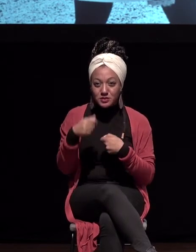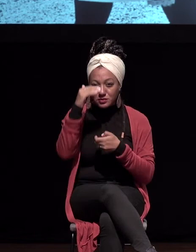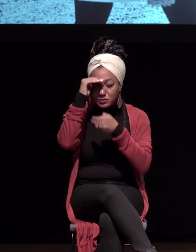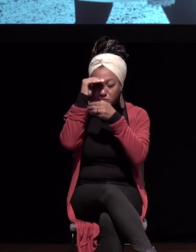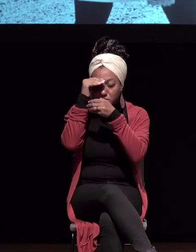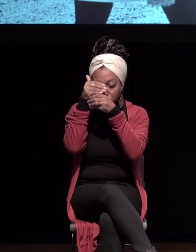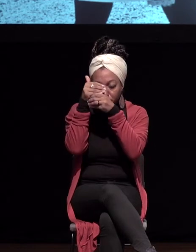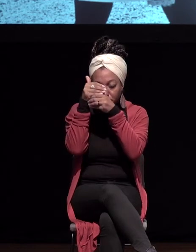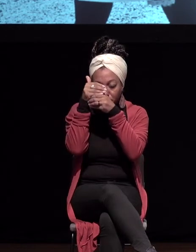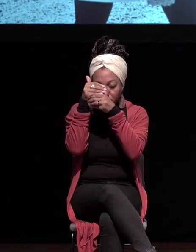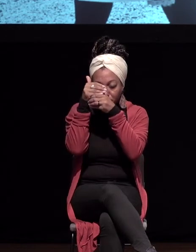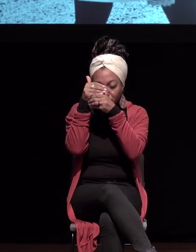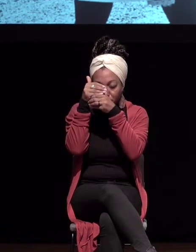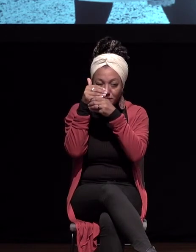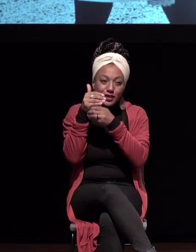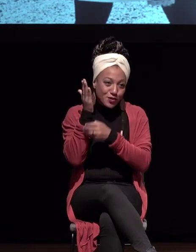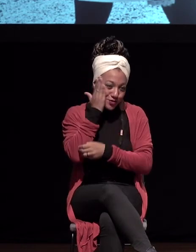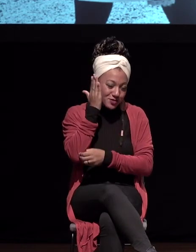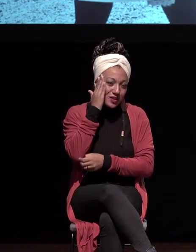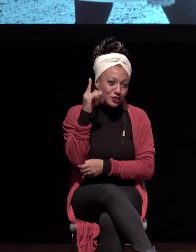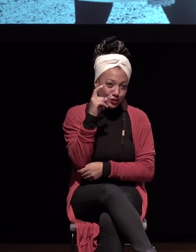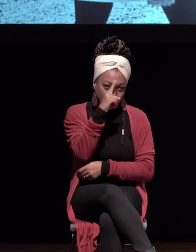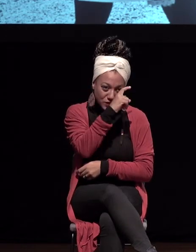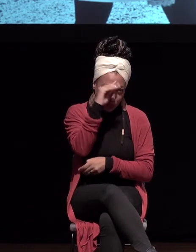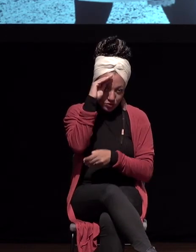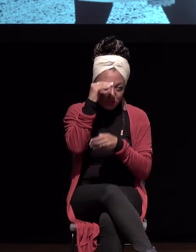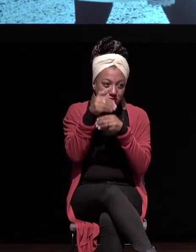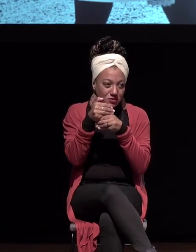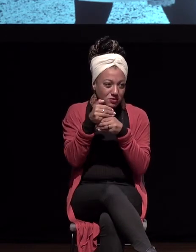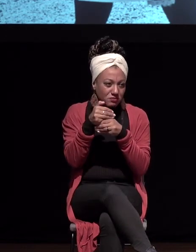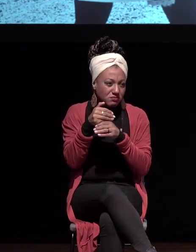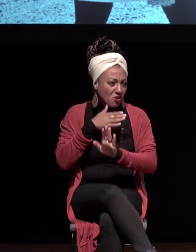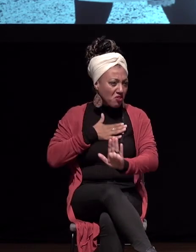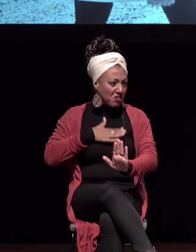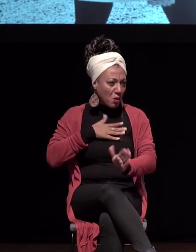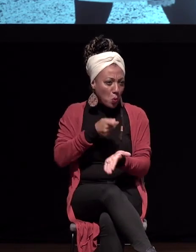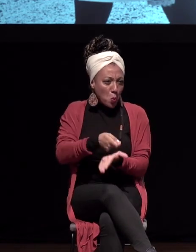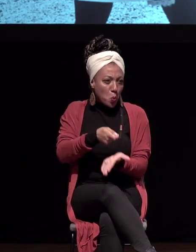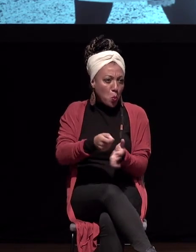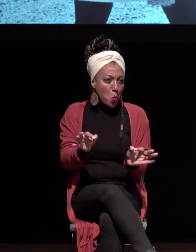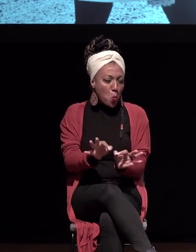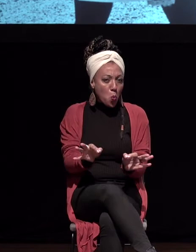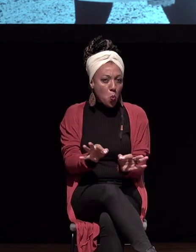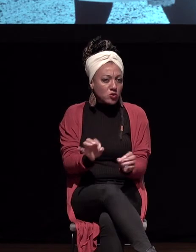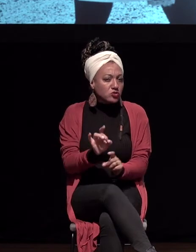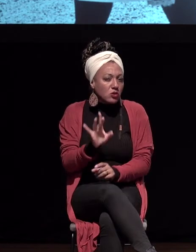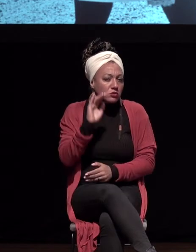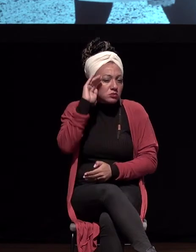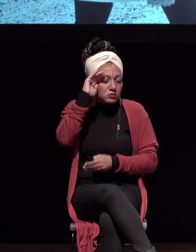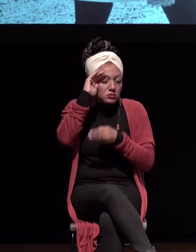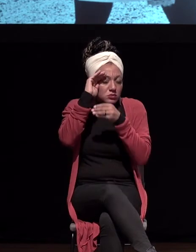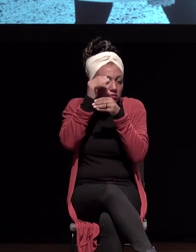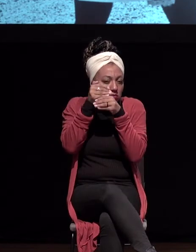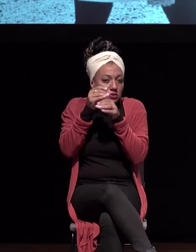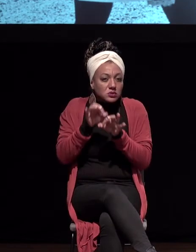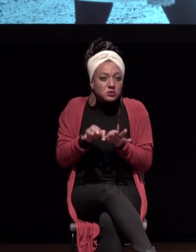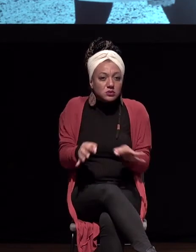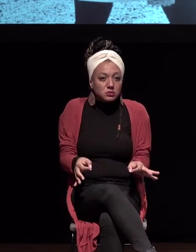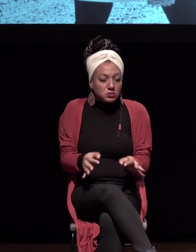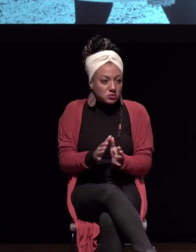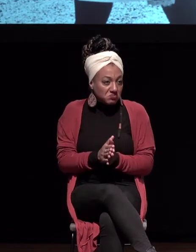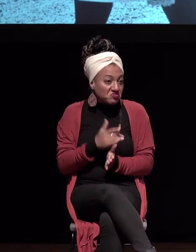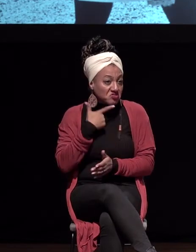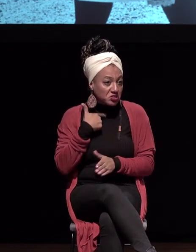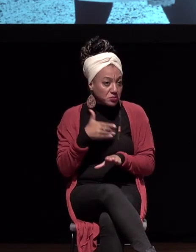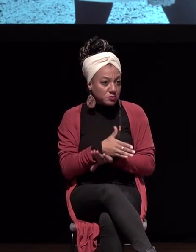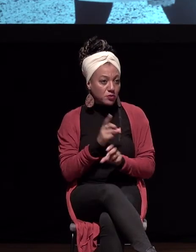fechar os olhos. Nem todo mundo consegue, tá? Não se sintam obrigados e obrigadas. Fecha só quem puder, quem tiver